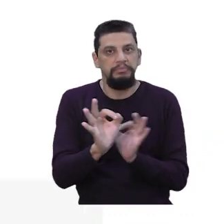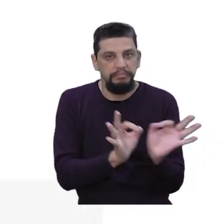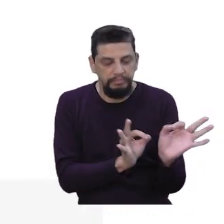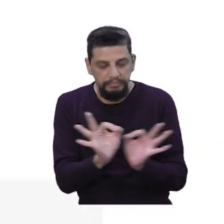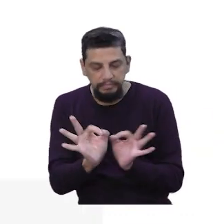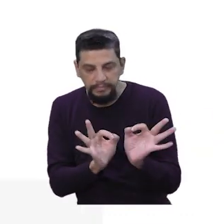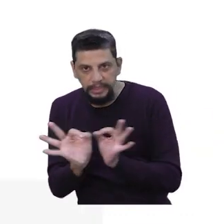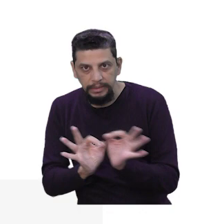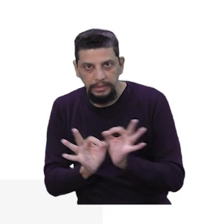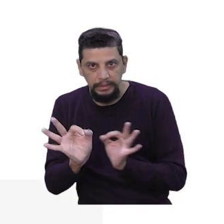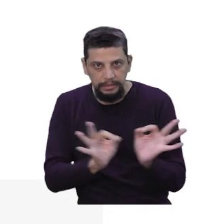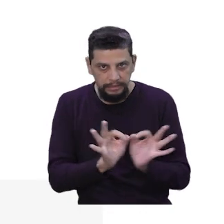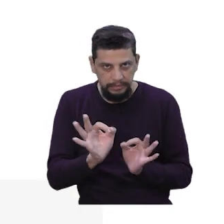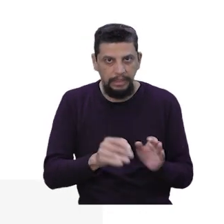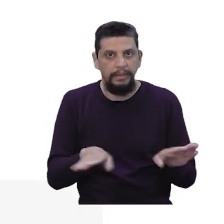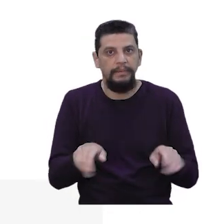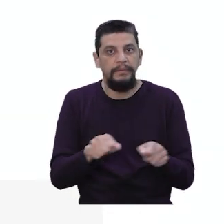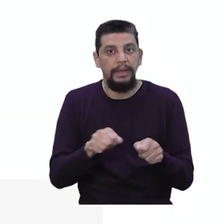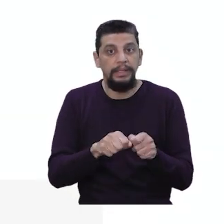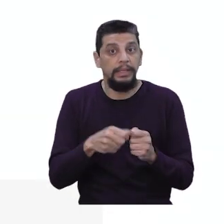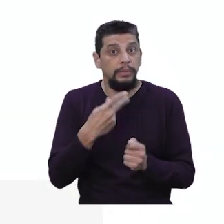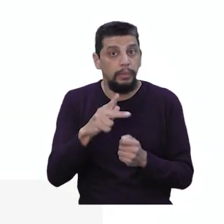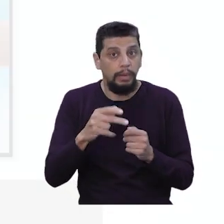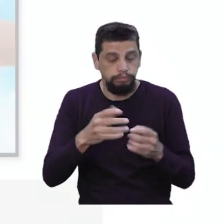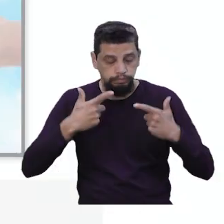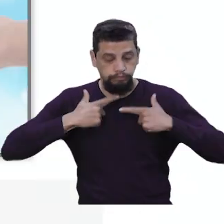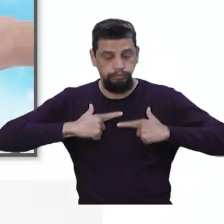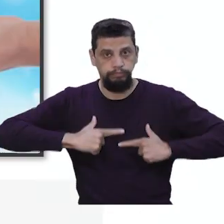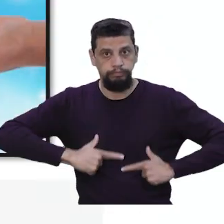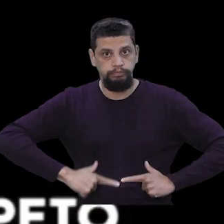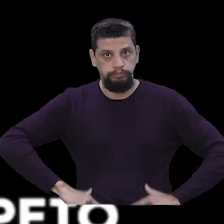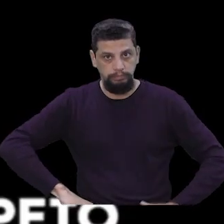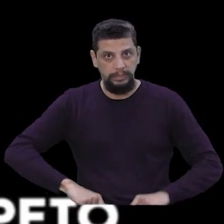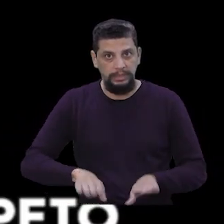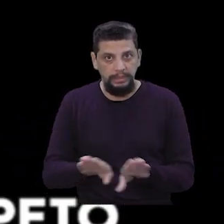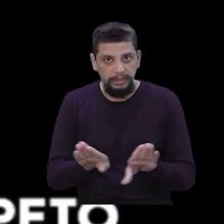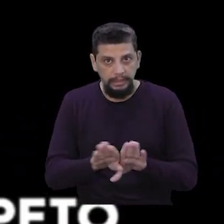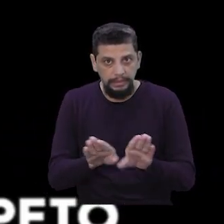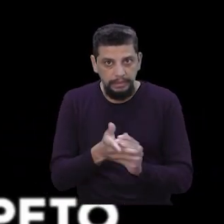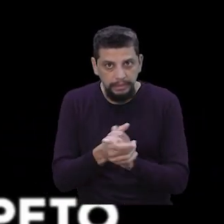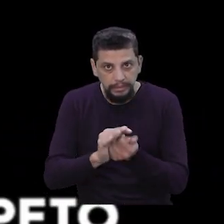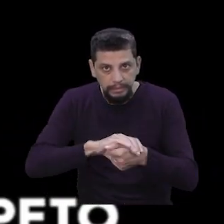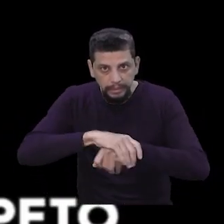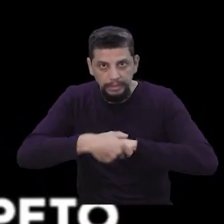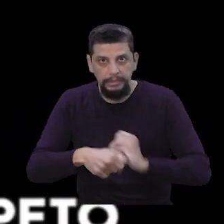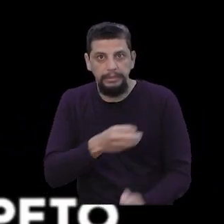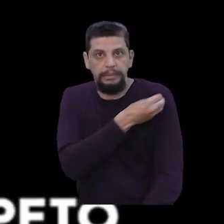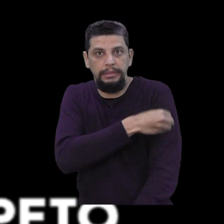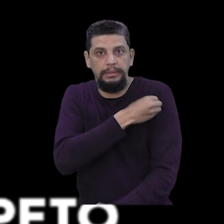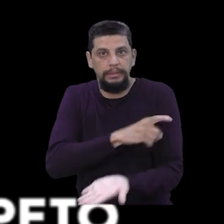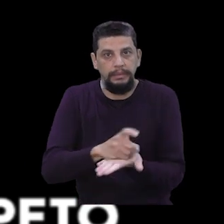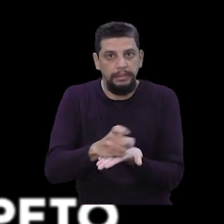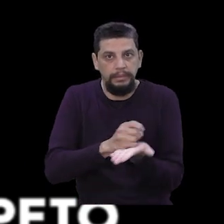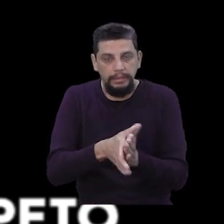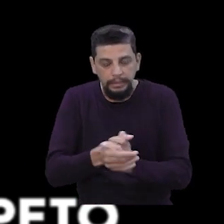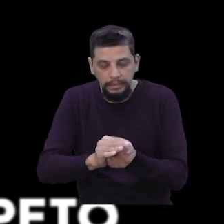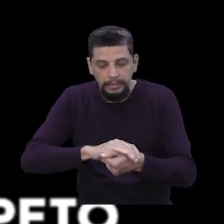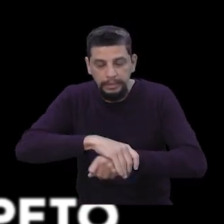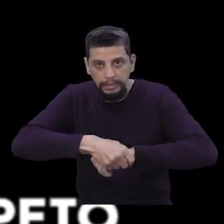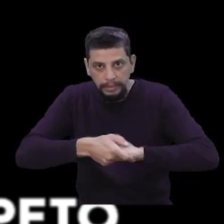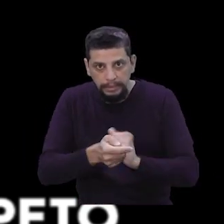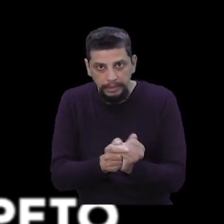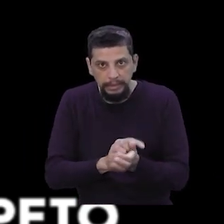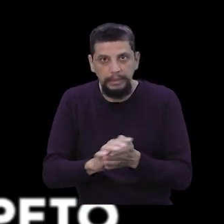nossa organização e a nossa higiene, faça a sua aí também bem certinho, lava bem as mãos, passa o álcool se não tiver a